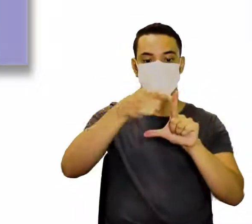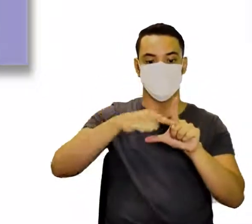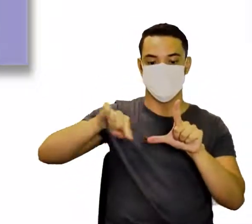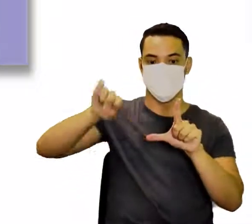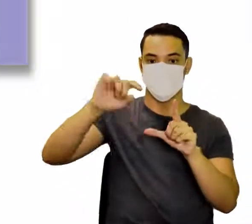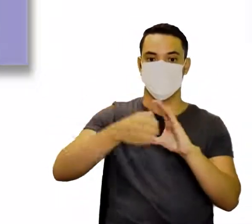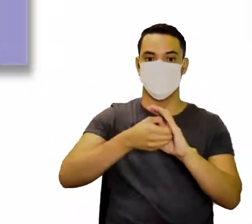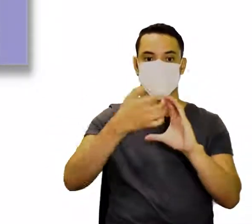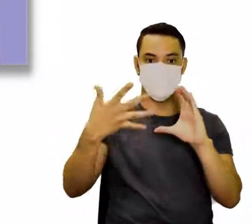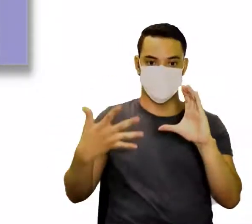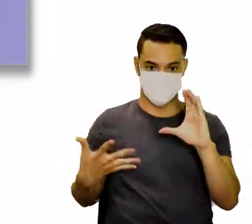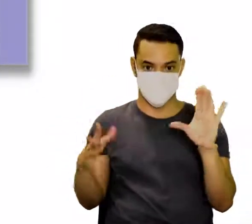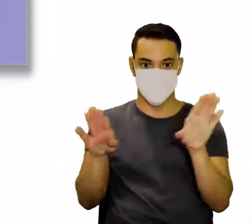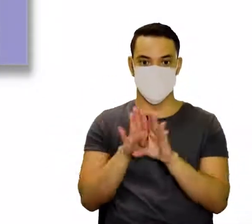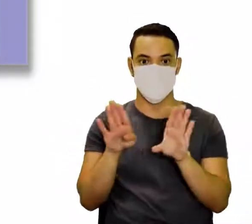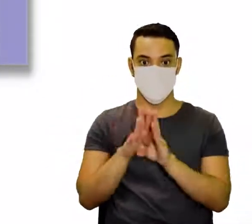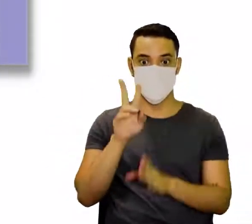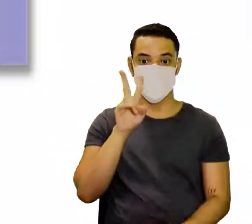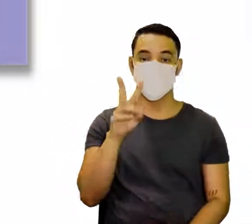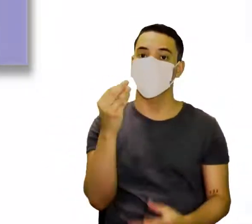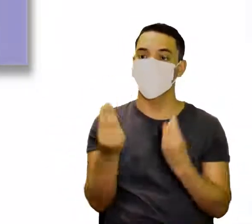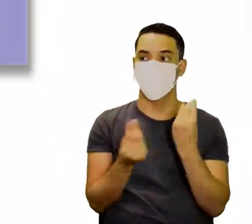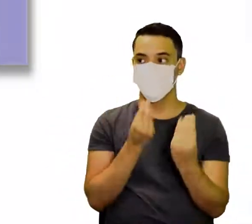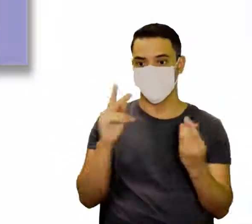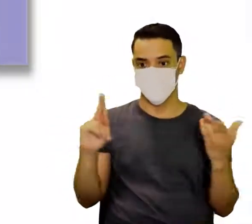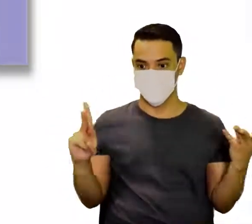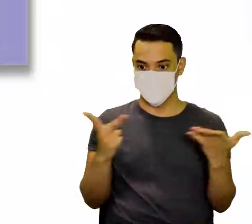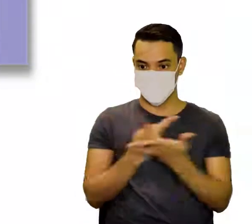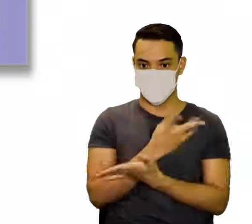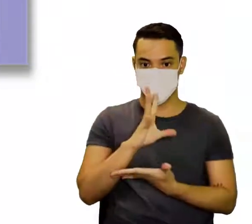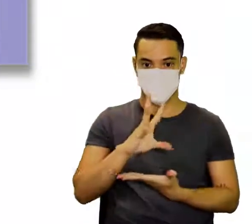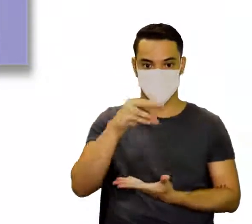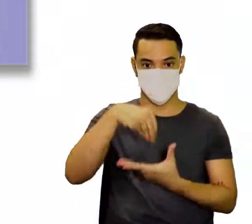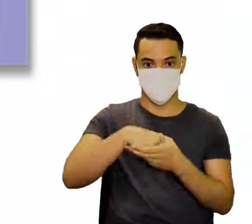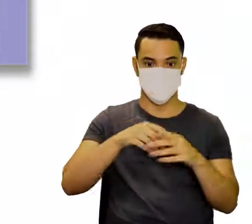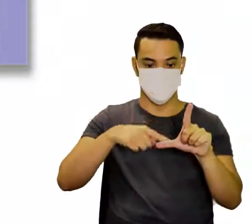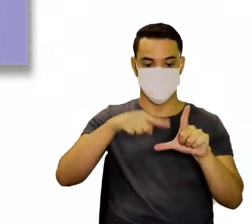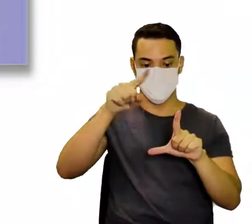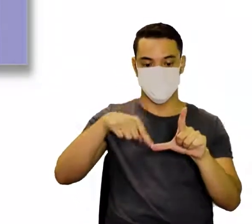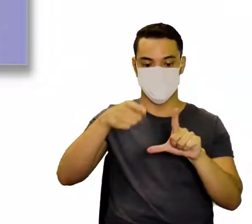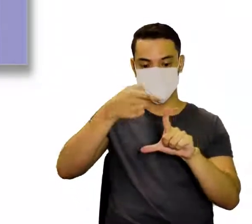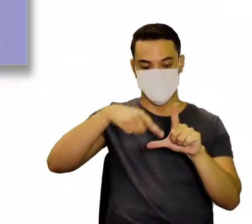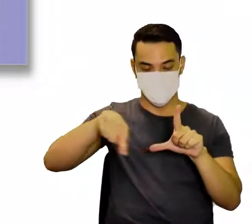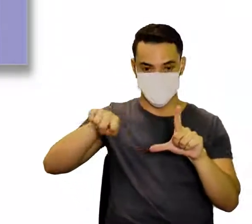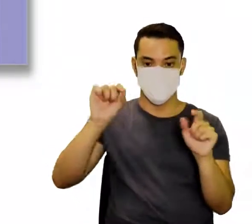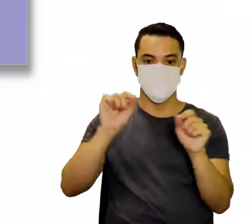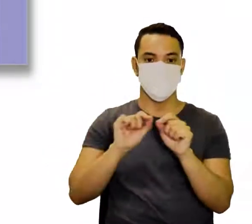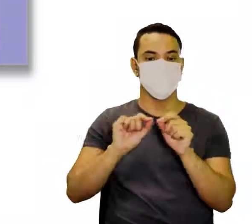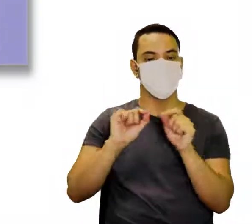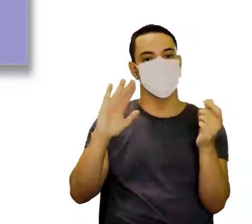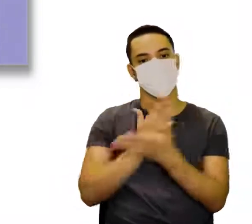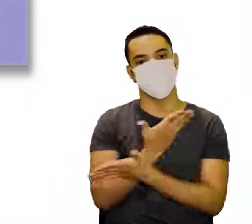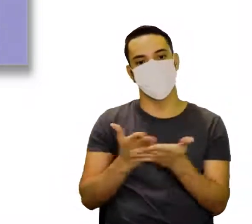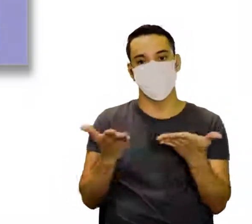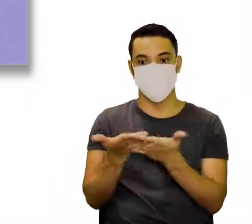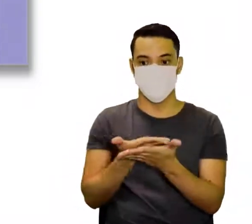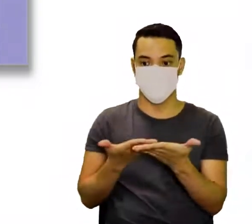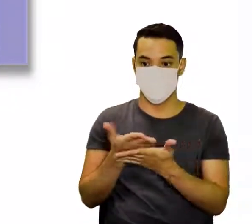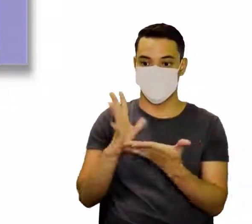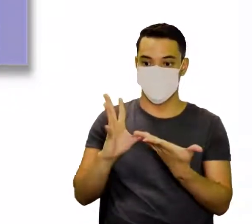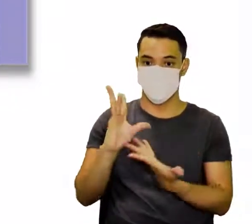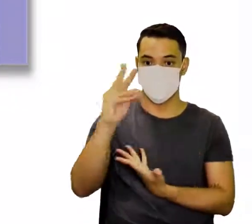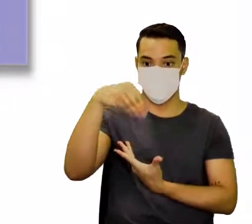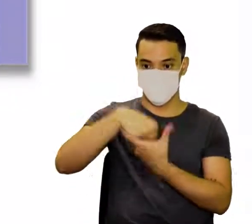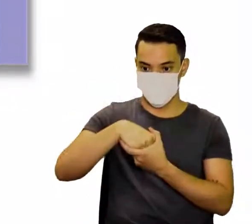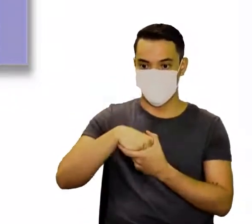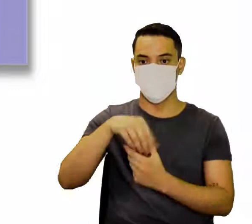elétrico, ok? Nós vamos ver como se comporta esse gráfico e também vamos fazer algumas aplicações